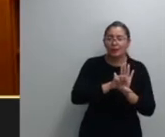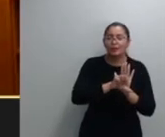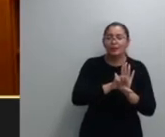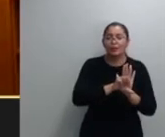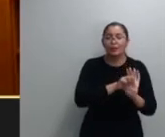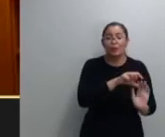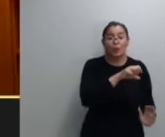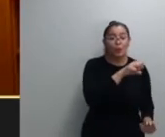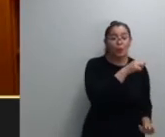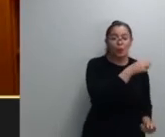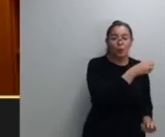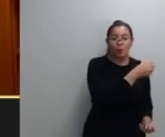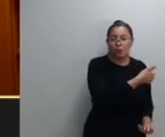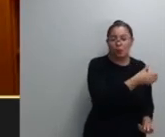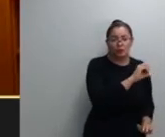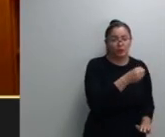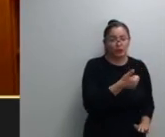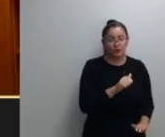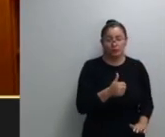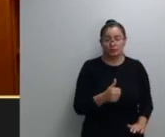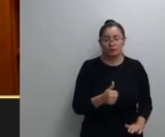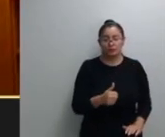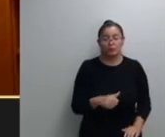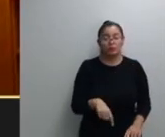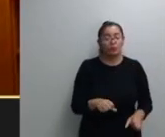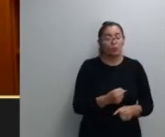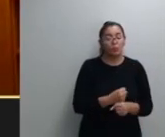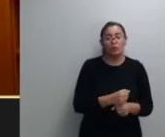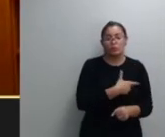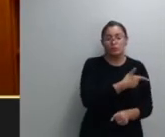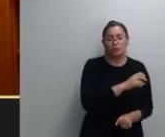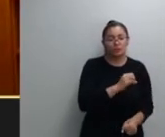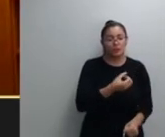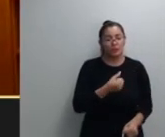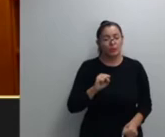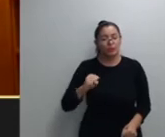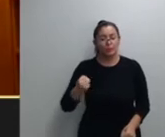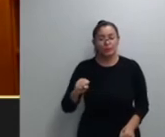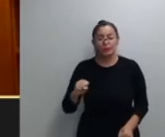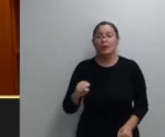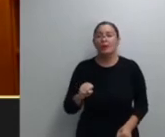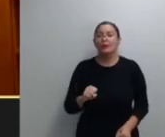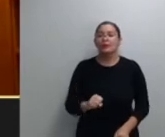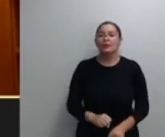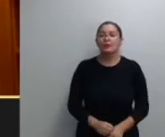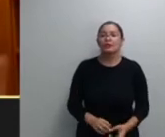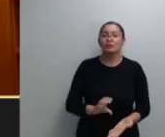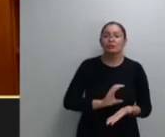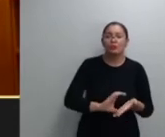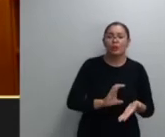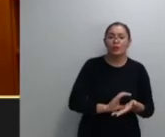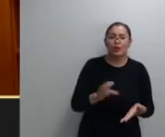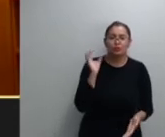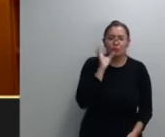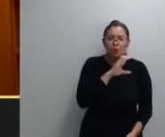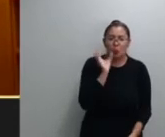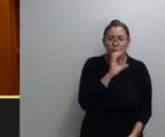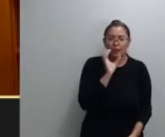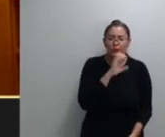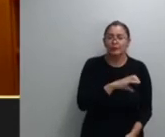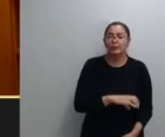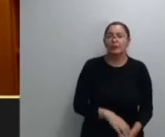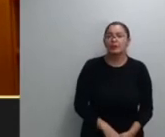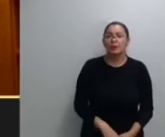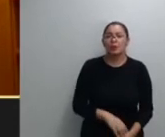.774 de 2008, que tratam do crédito acelerado de ativos, ou há 12 meses, ou há 24